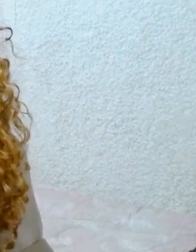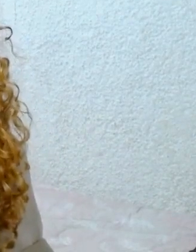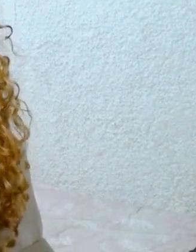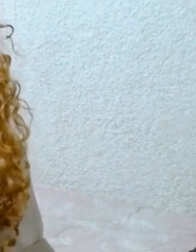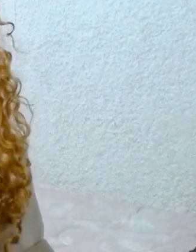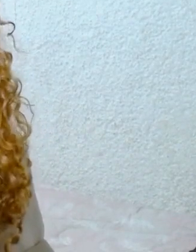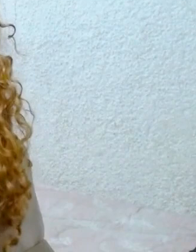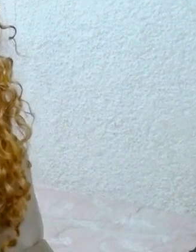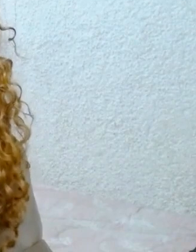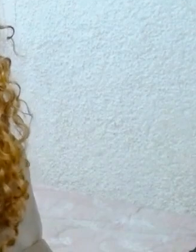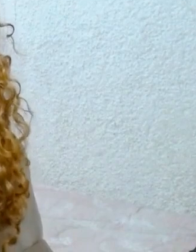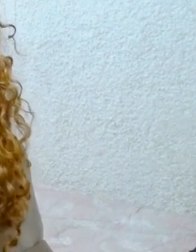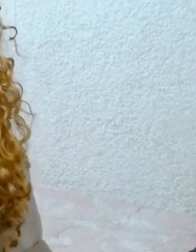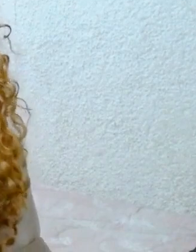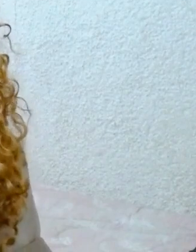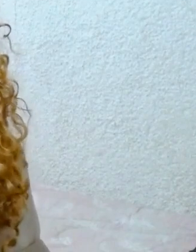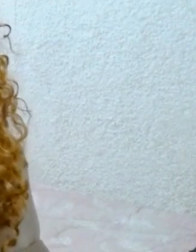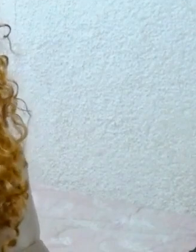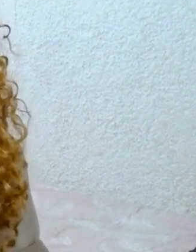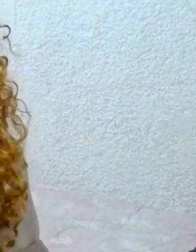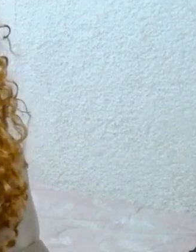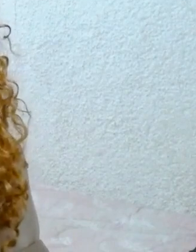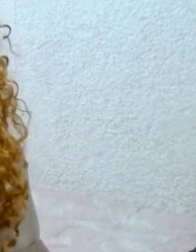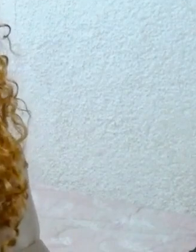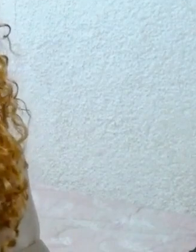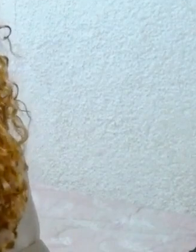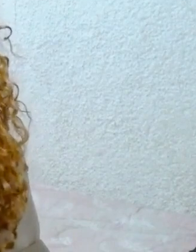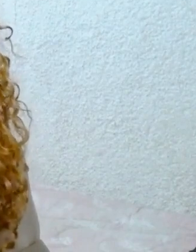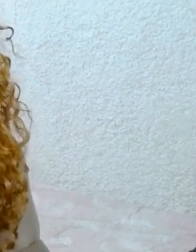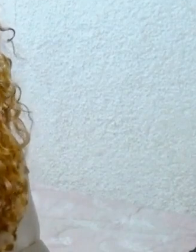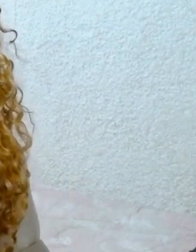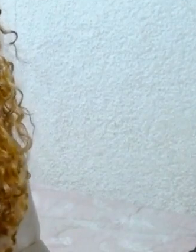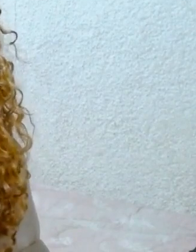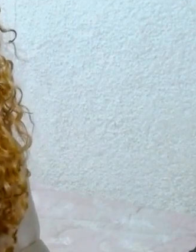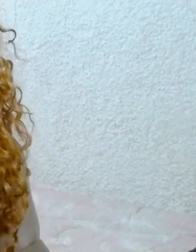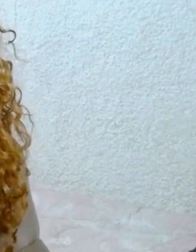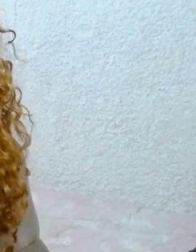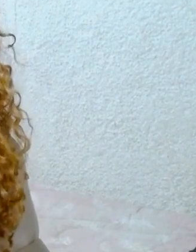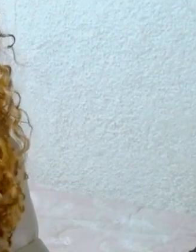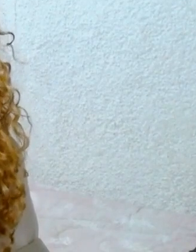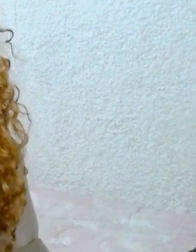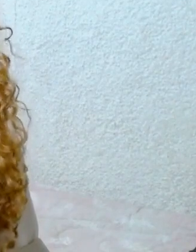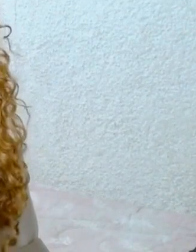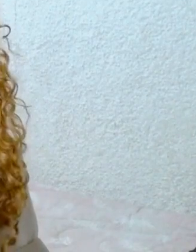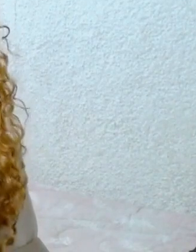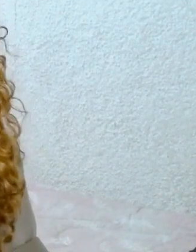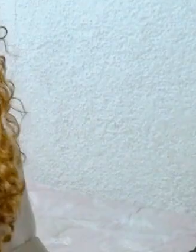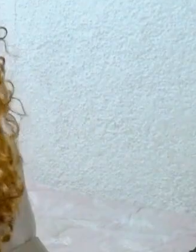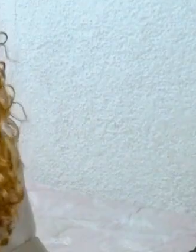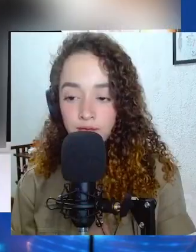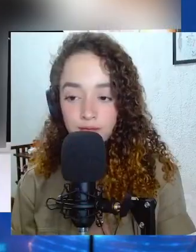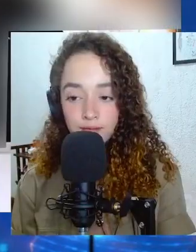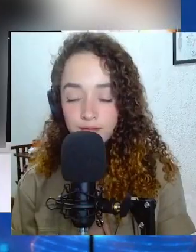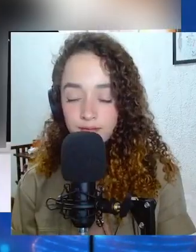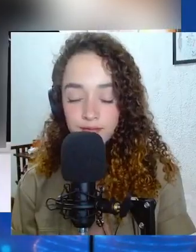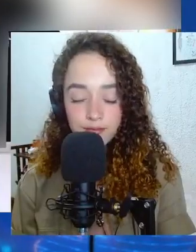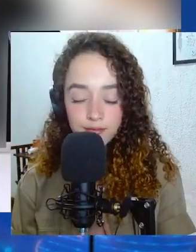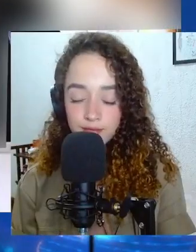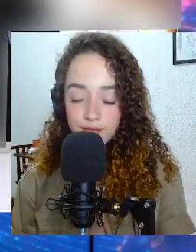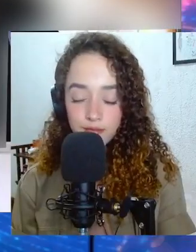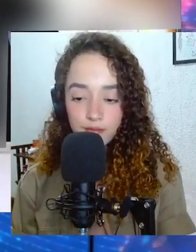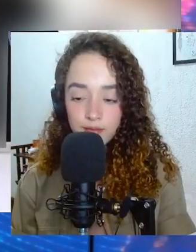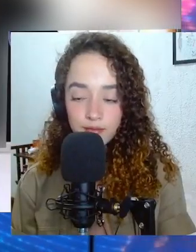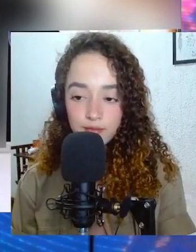sua popularidade despencando, fez uma declaração culpando os governadores pelo aumento do gás de cozinha. Hoje